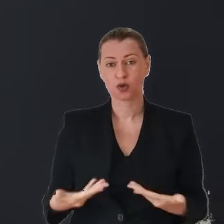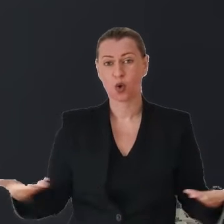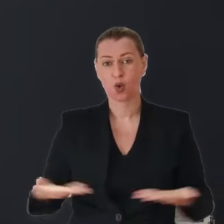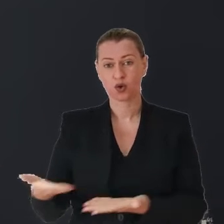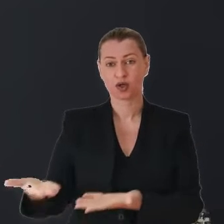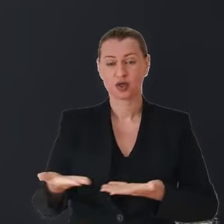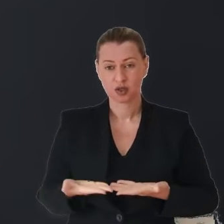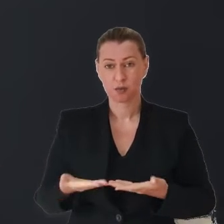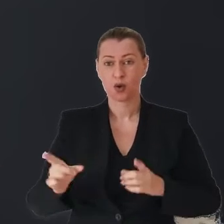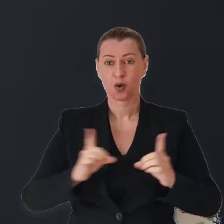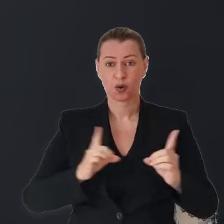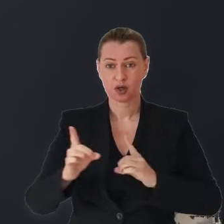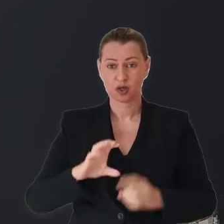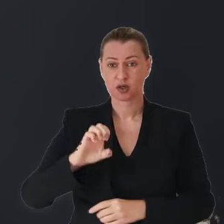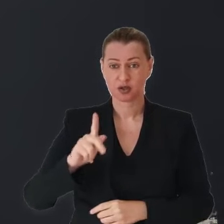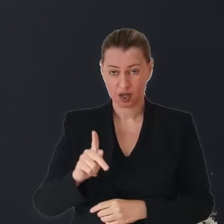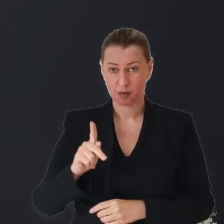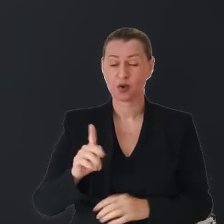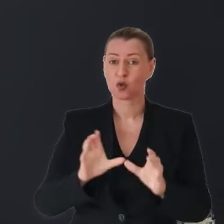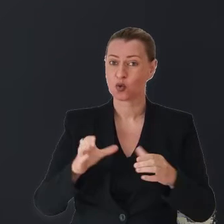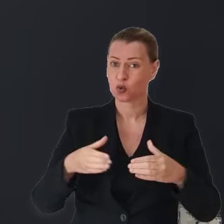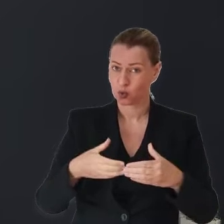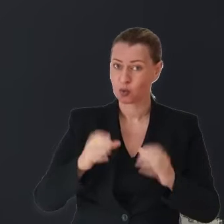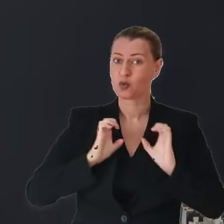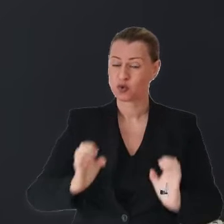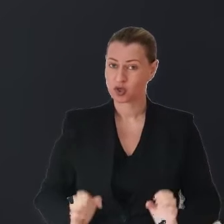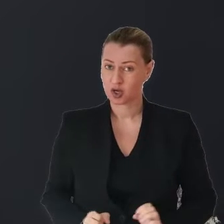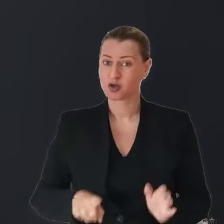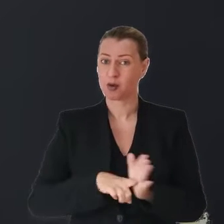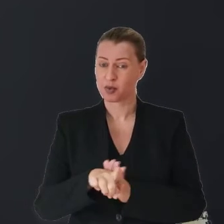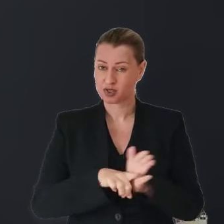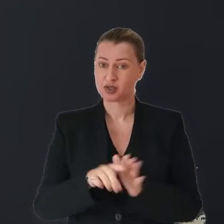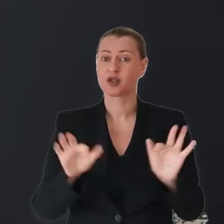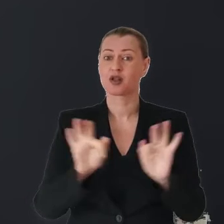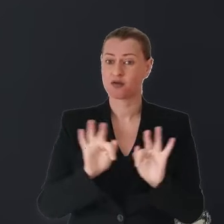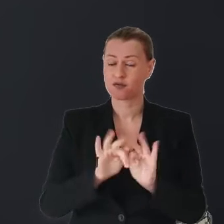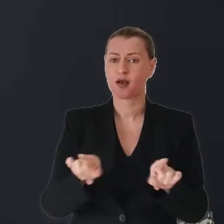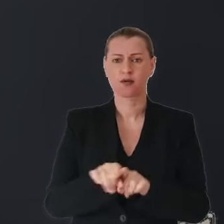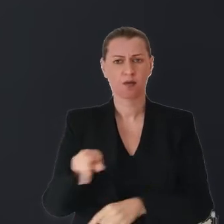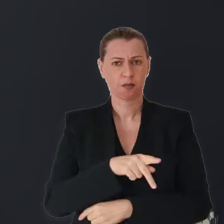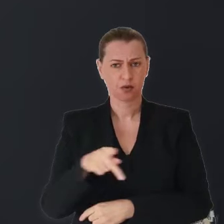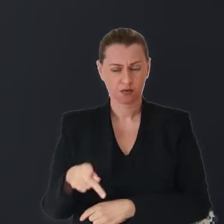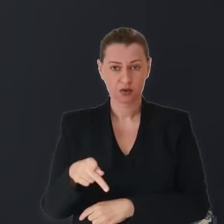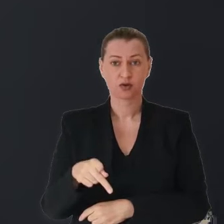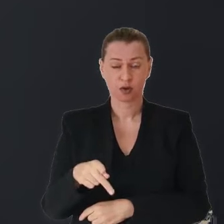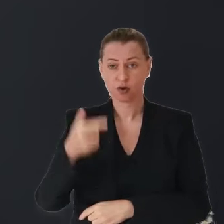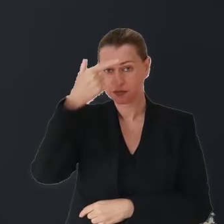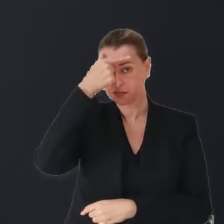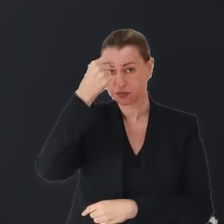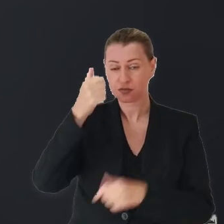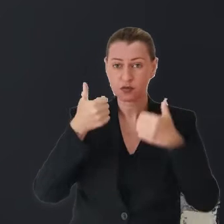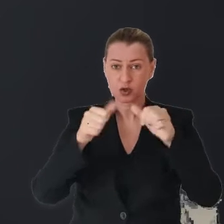recebemos a coordenadora do CEP, o Comitê de Ética em Pesquisa da Universidade Fevale, também professora da graduação